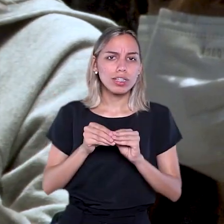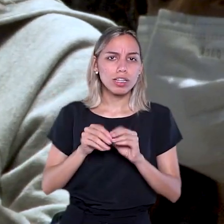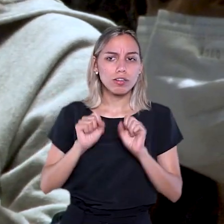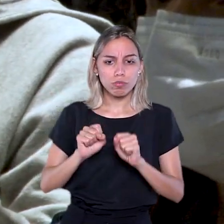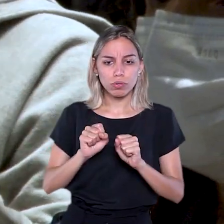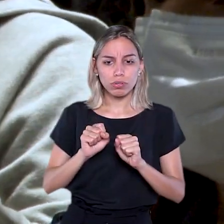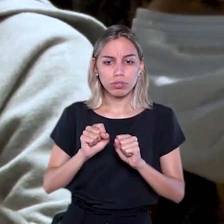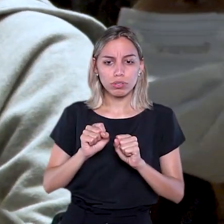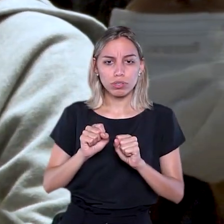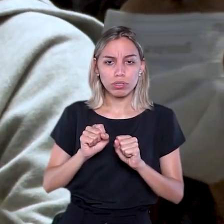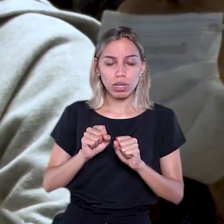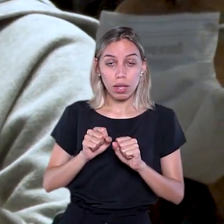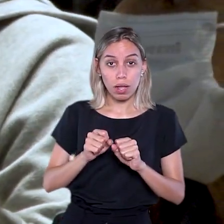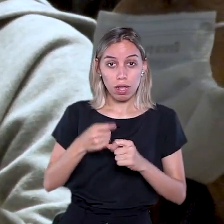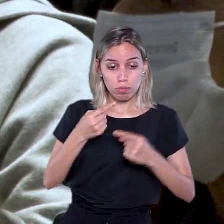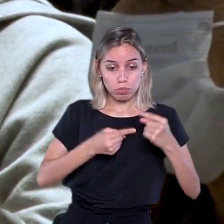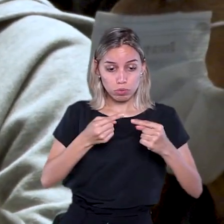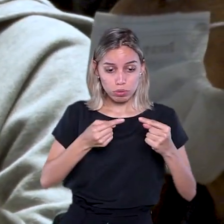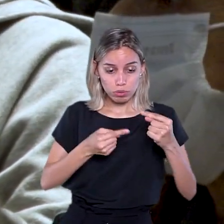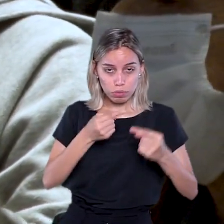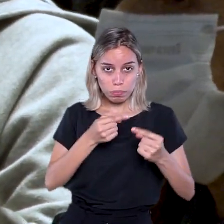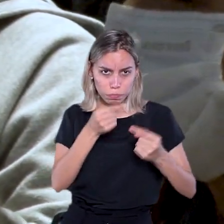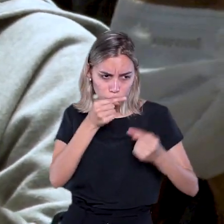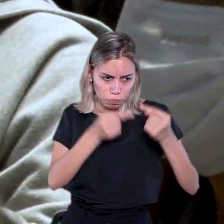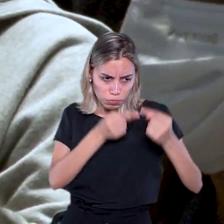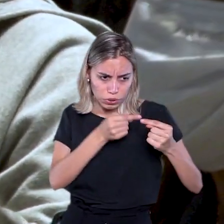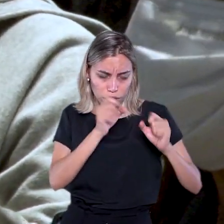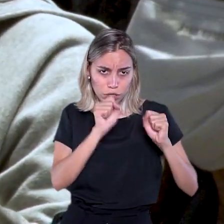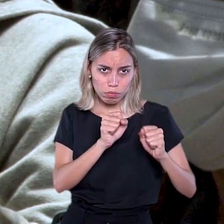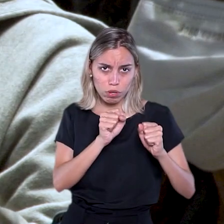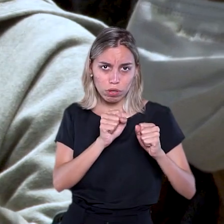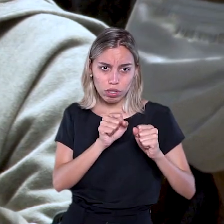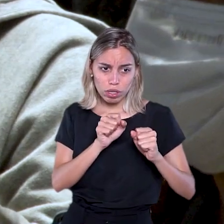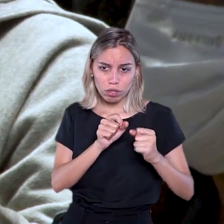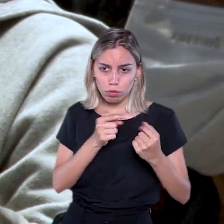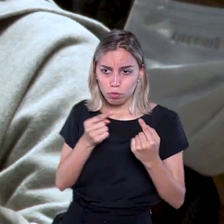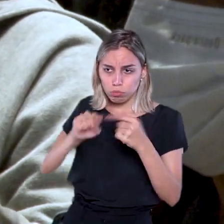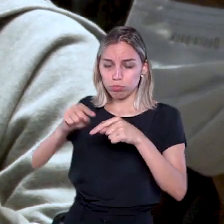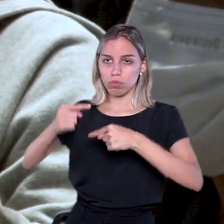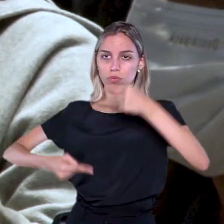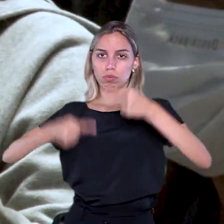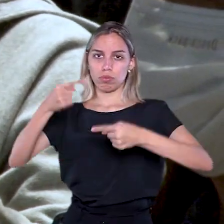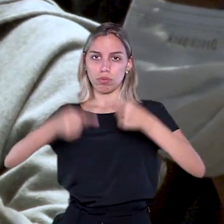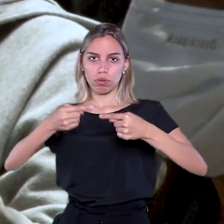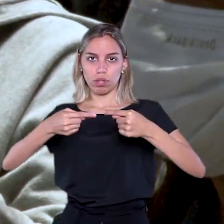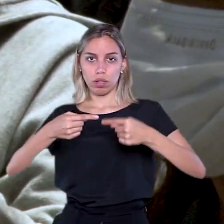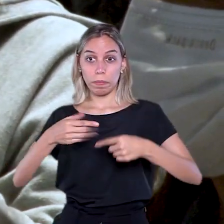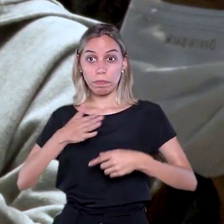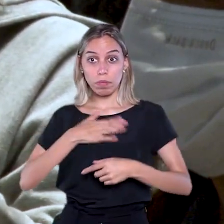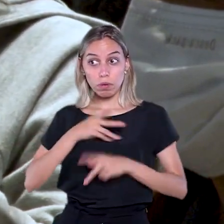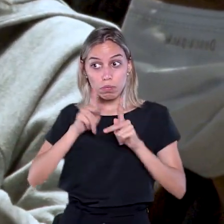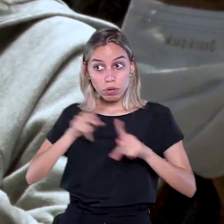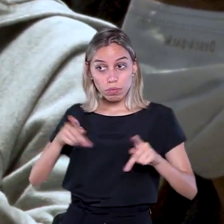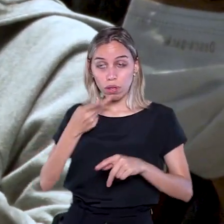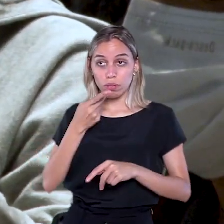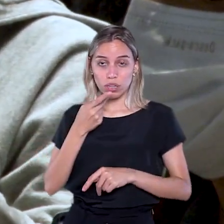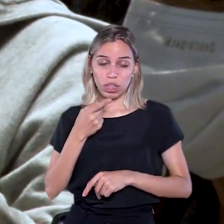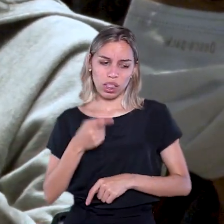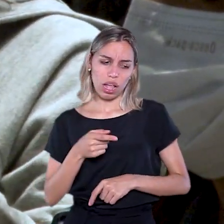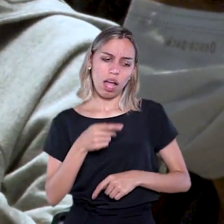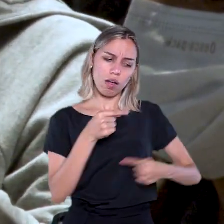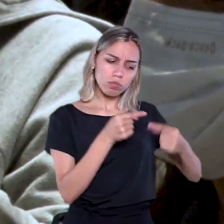aberta nos dias de hoje. E essa justiça, como mulher negra, eu digo que tem os cabelos crespos lhe coroando a cabeça